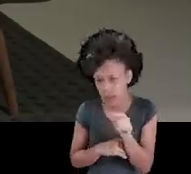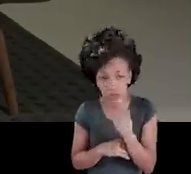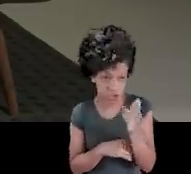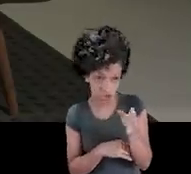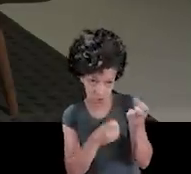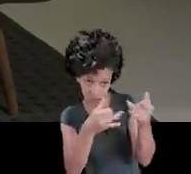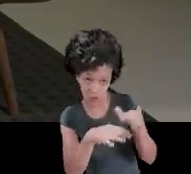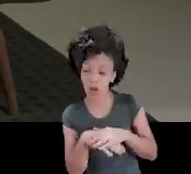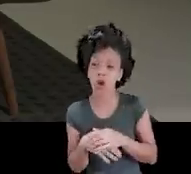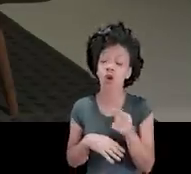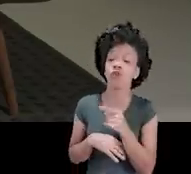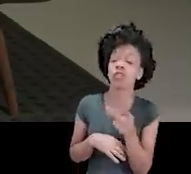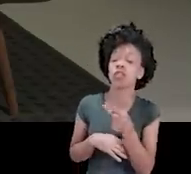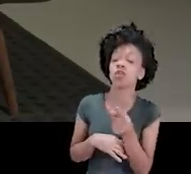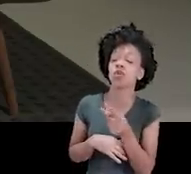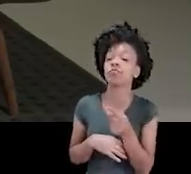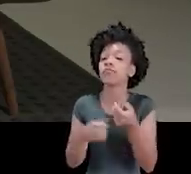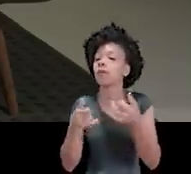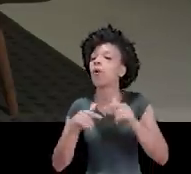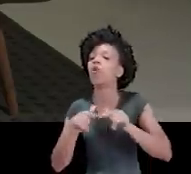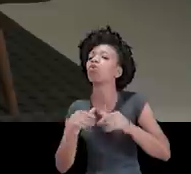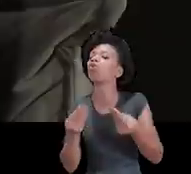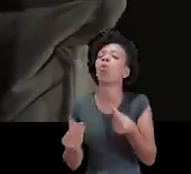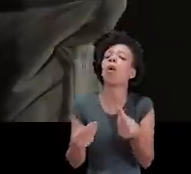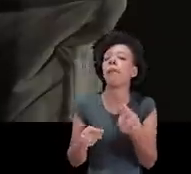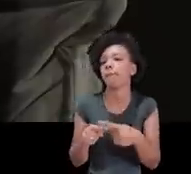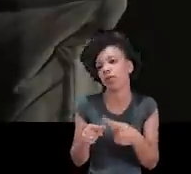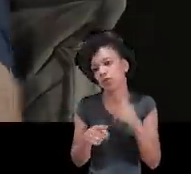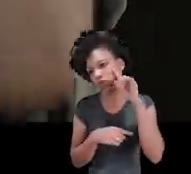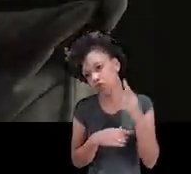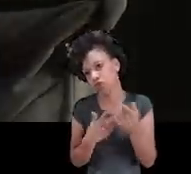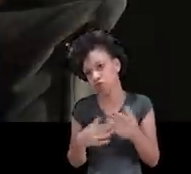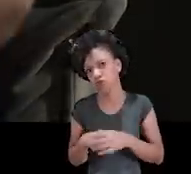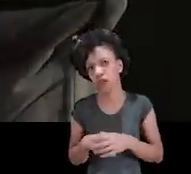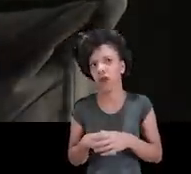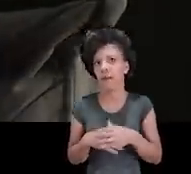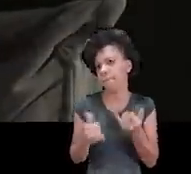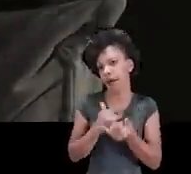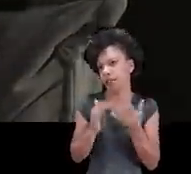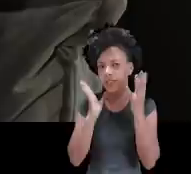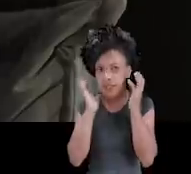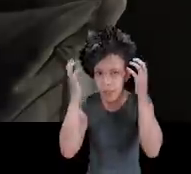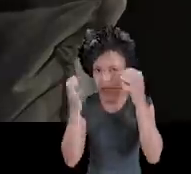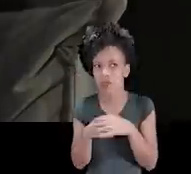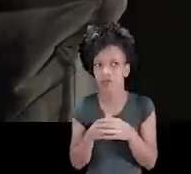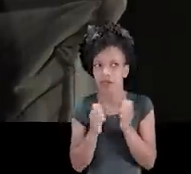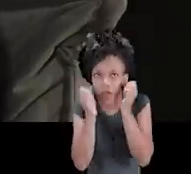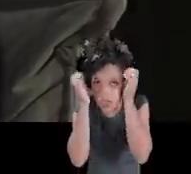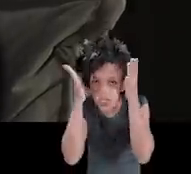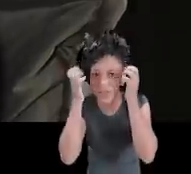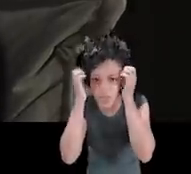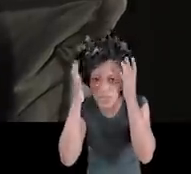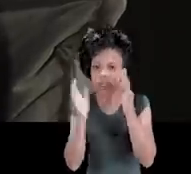já, passam assim? Porque vocês têm que fazer um tratamento, porque... O dia a dia pede pra vocês terem cabelo. Dia a dia fala, vai crescer o cabelo, vai crescer o